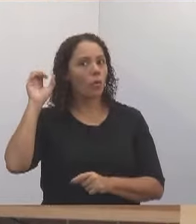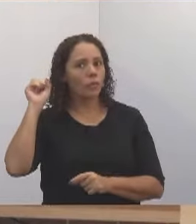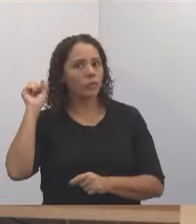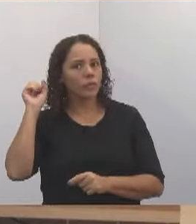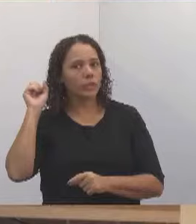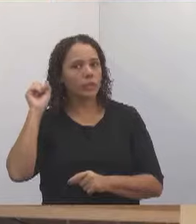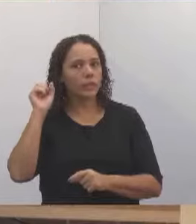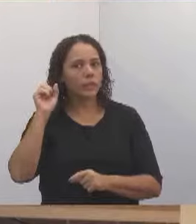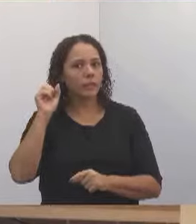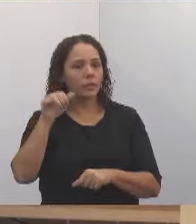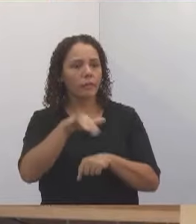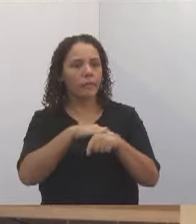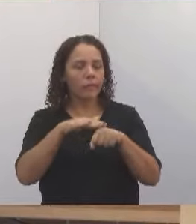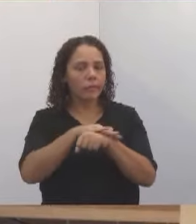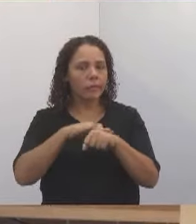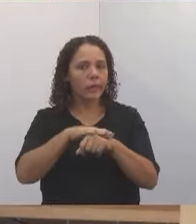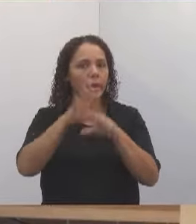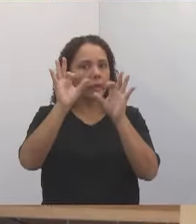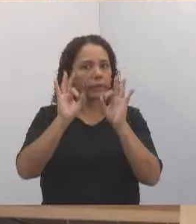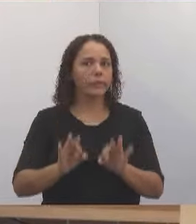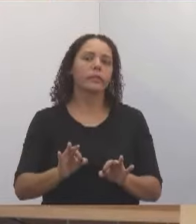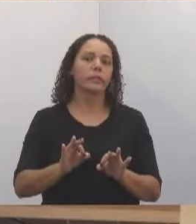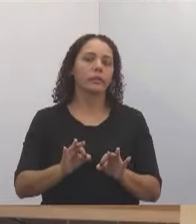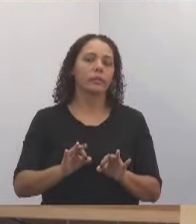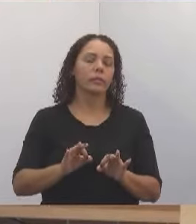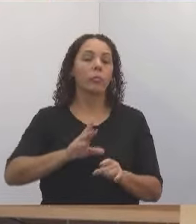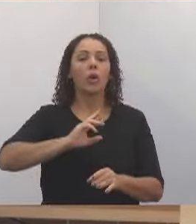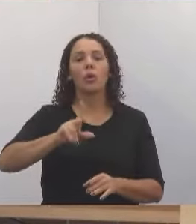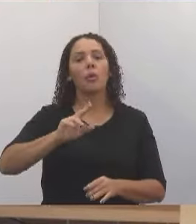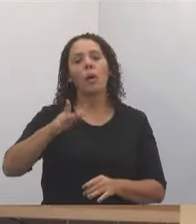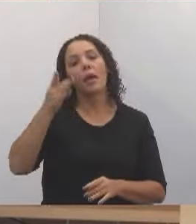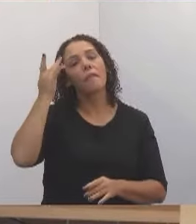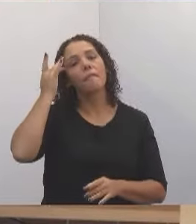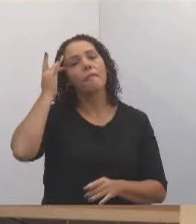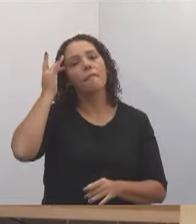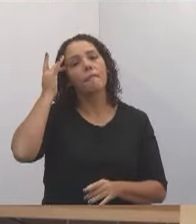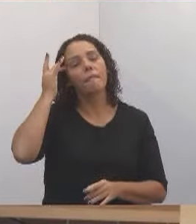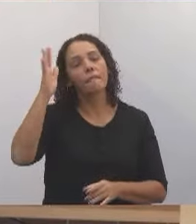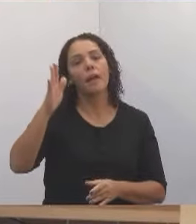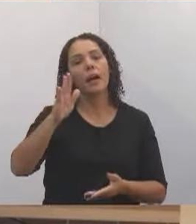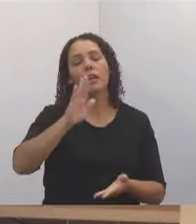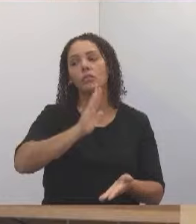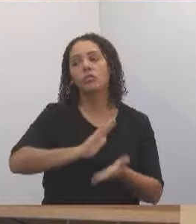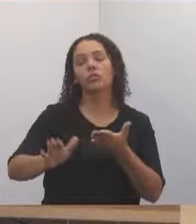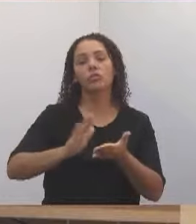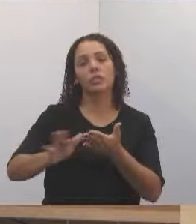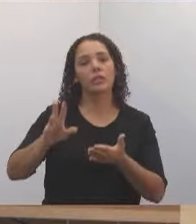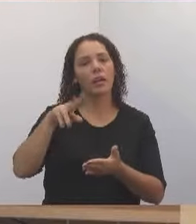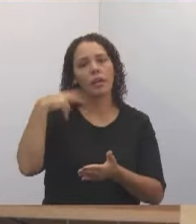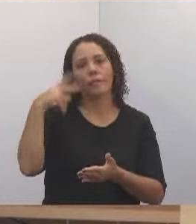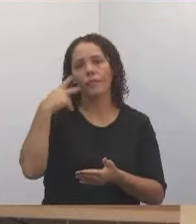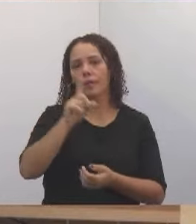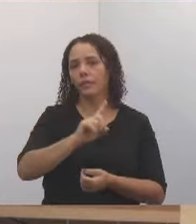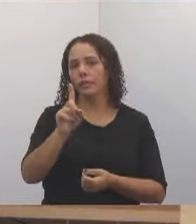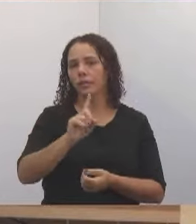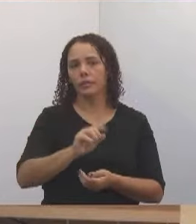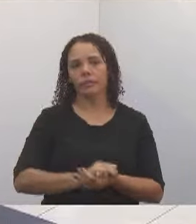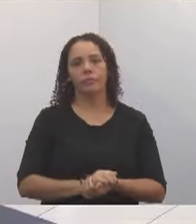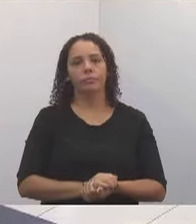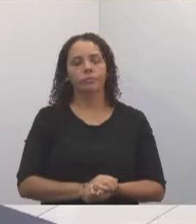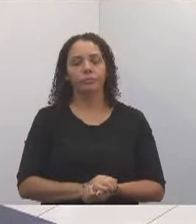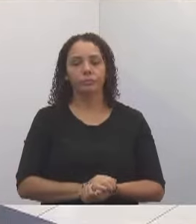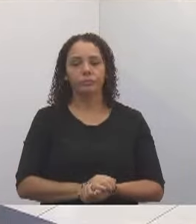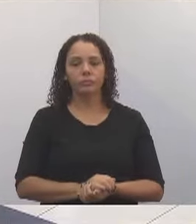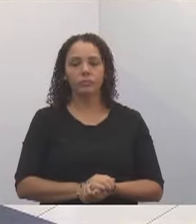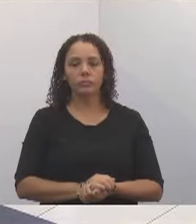também, jogando o cargo do vereador fora, não. Porque para falar, até papagaio fala. Pode falar, Fravinho. Vereador Roninha, é claro